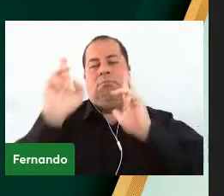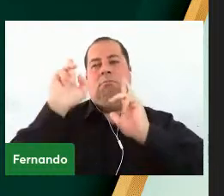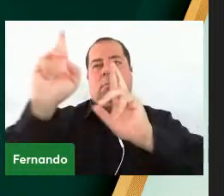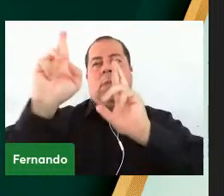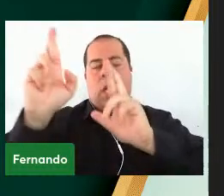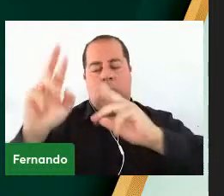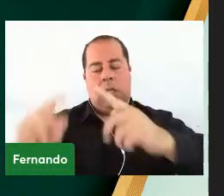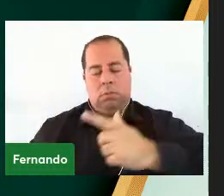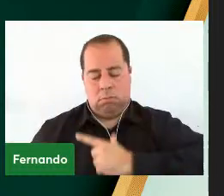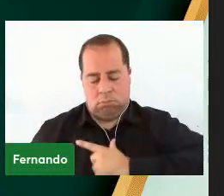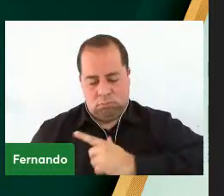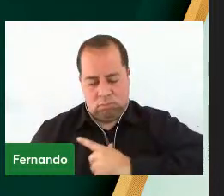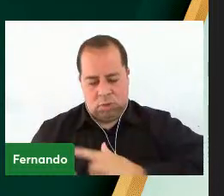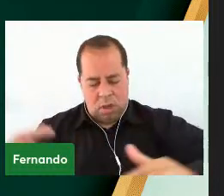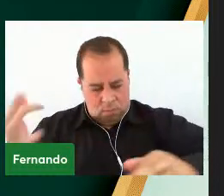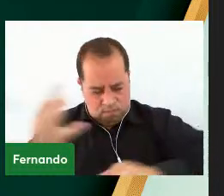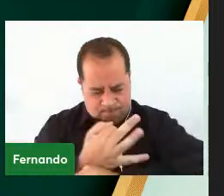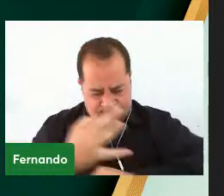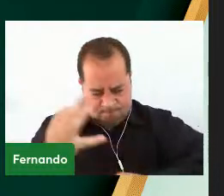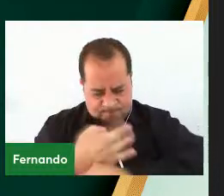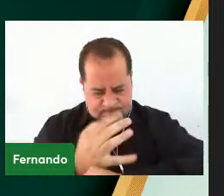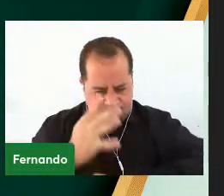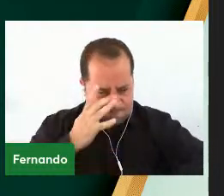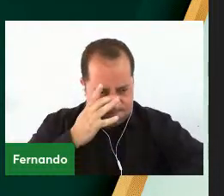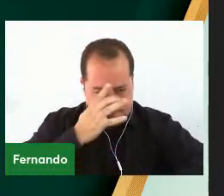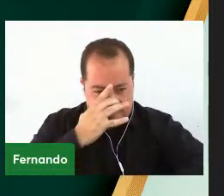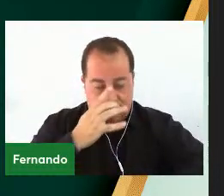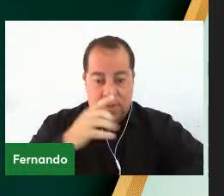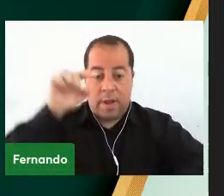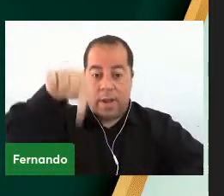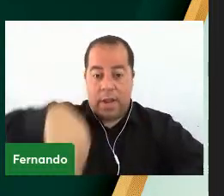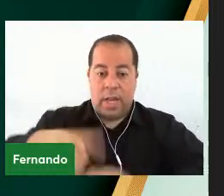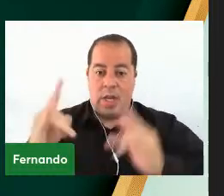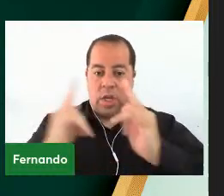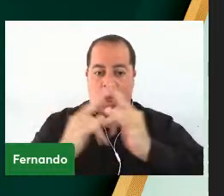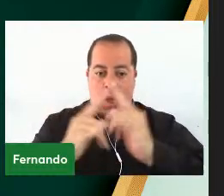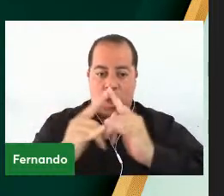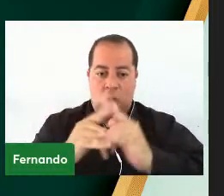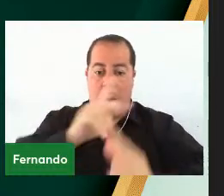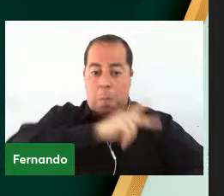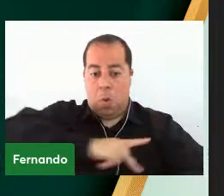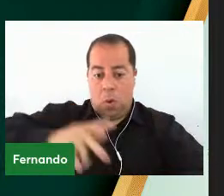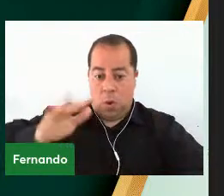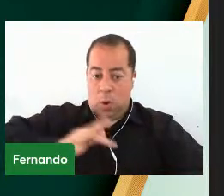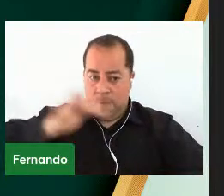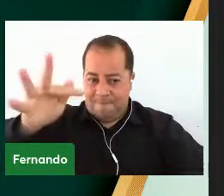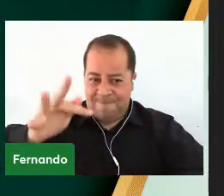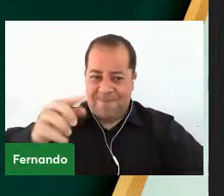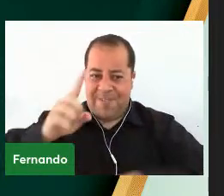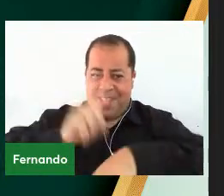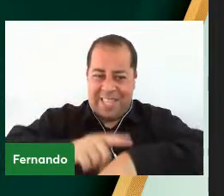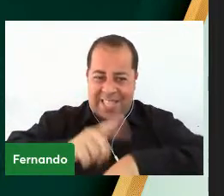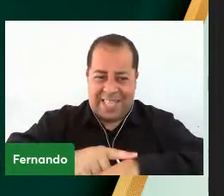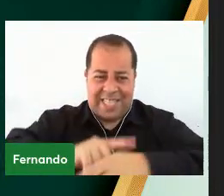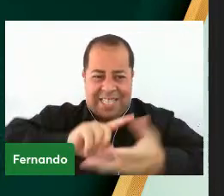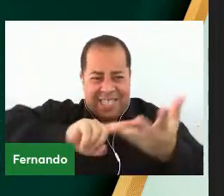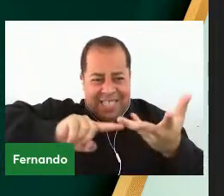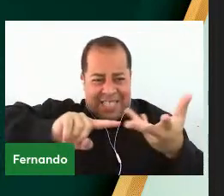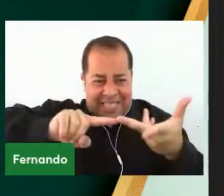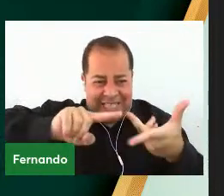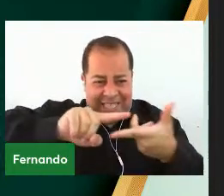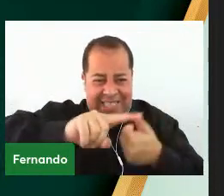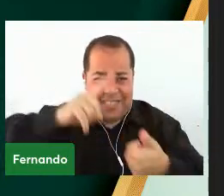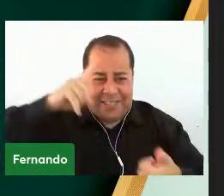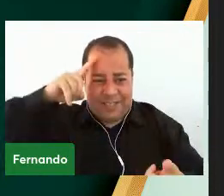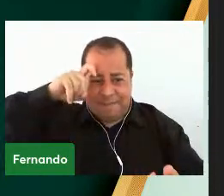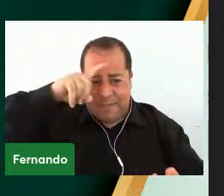com resiliência e esperança que as instituições públicas federais estão atravessando esse período de inúmeras dificuldades.